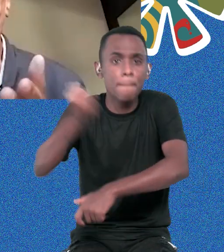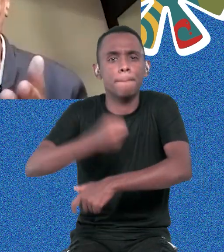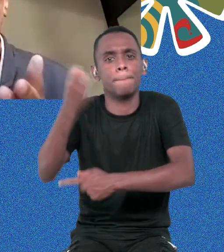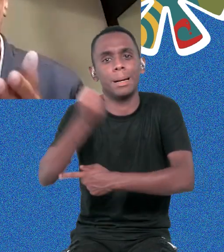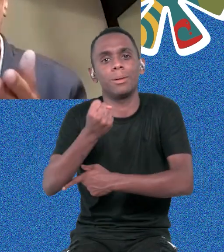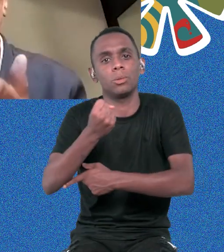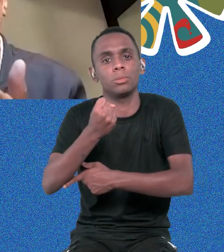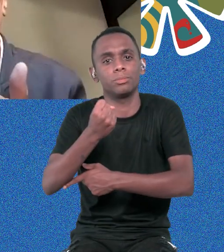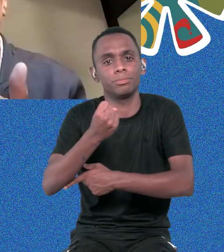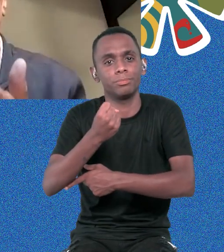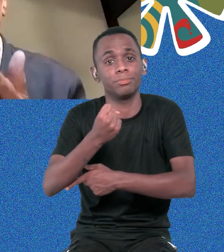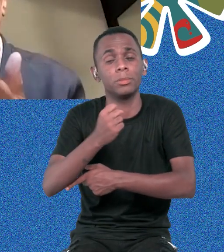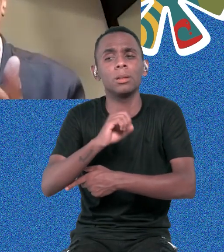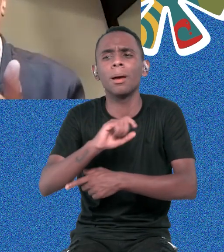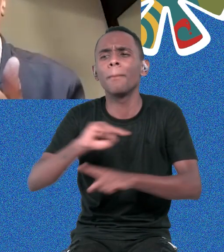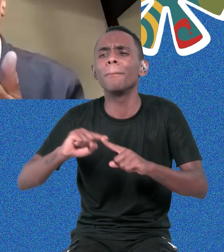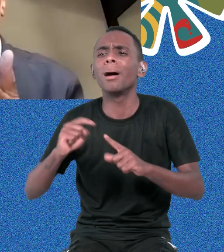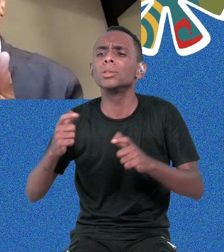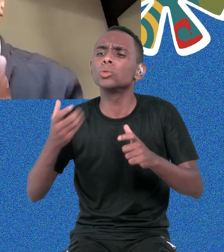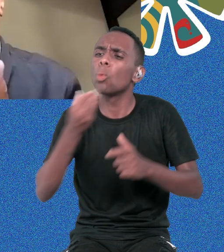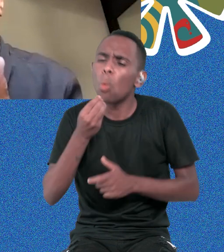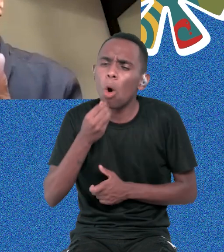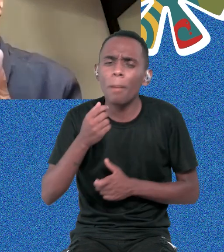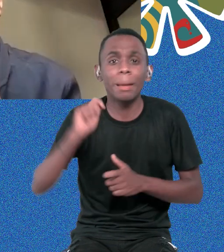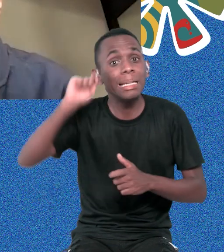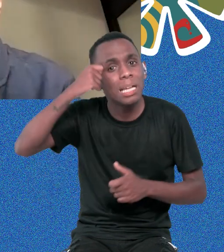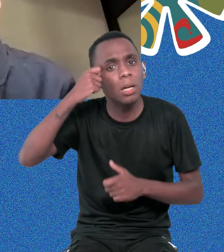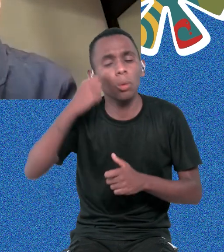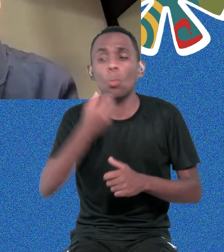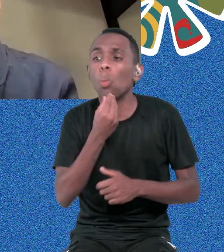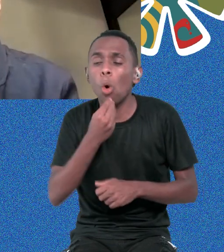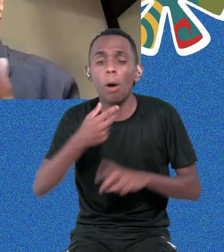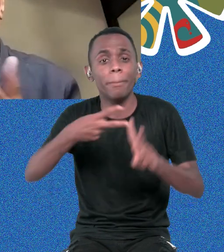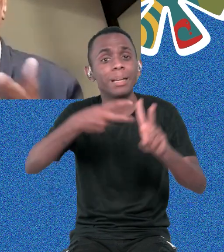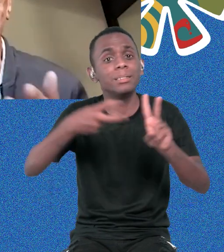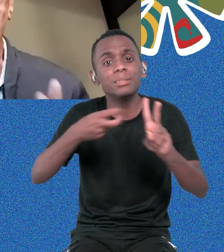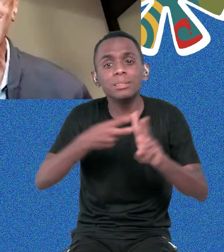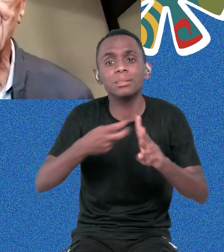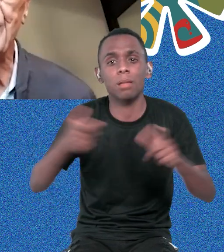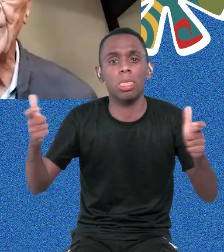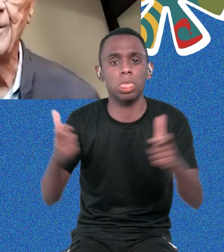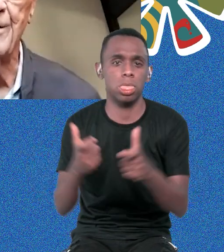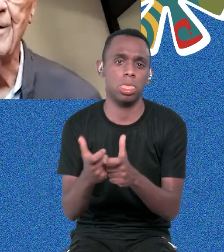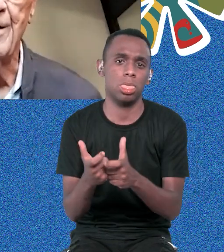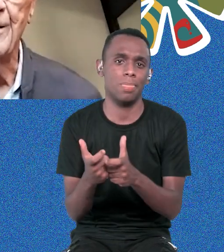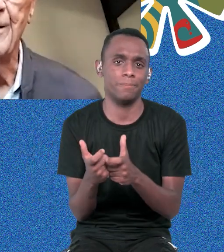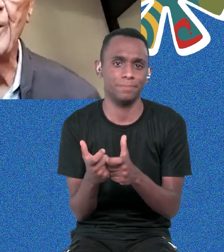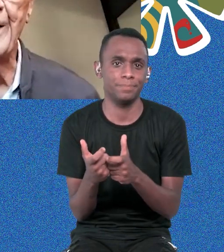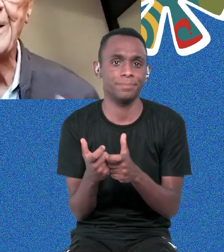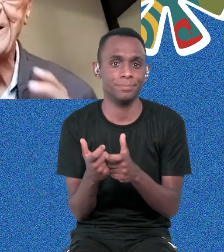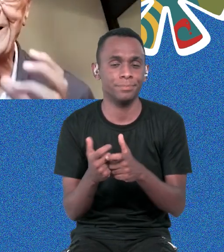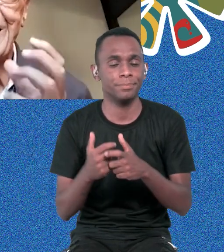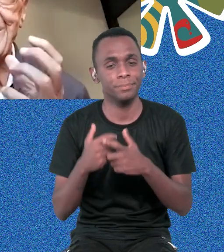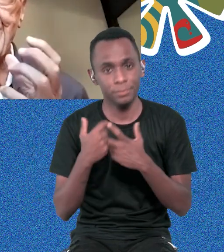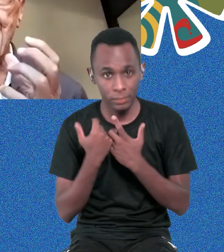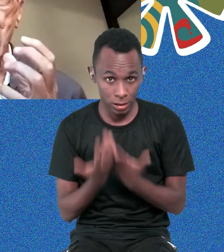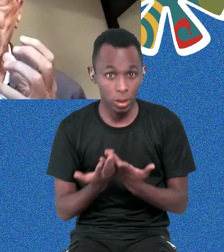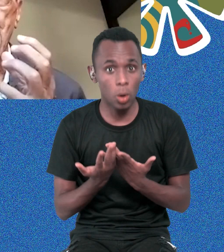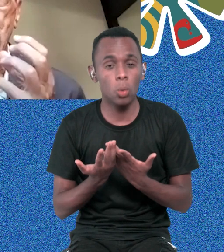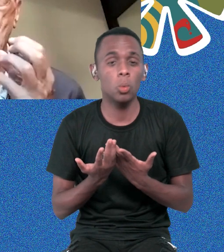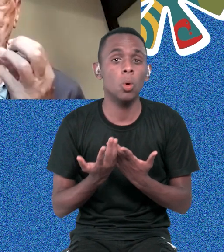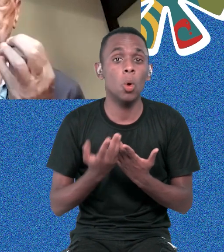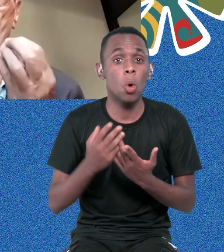o homem negro, indígena, quilombola, dos campos, é terrível. Então, esta